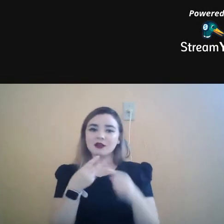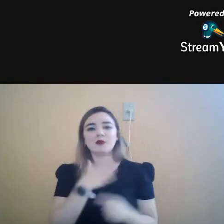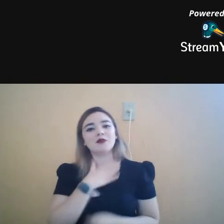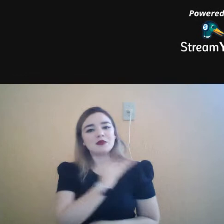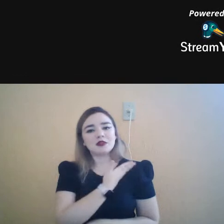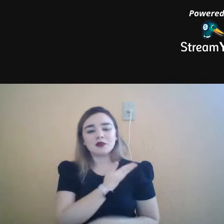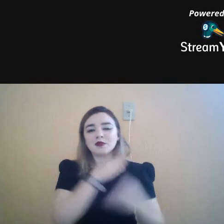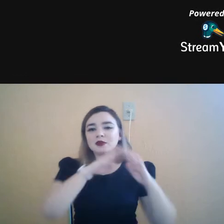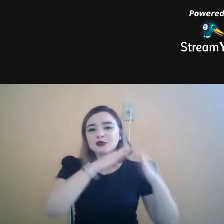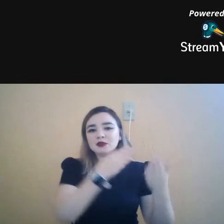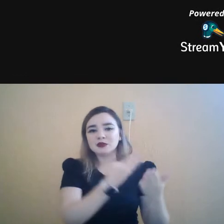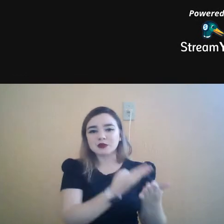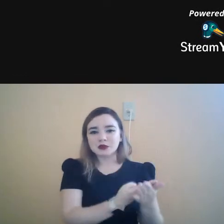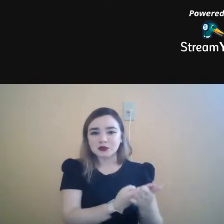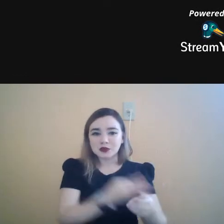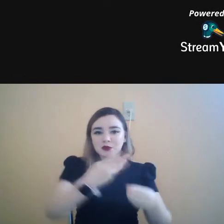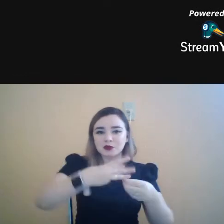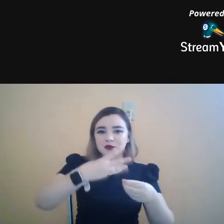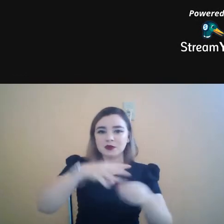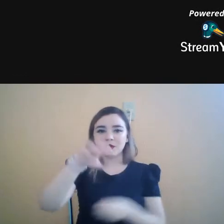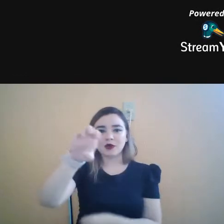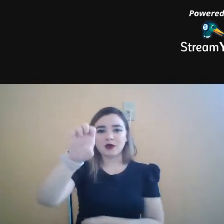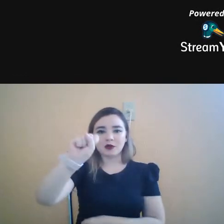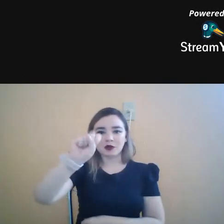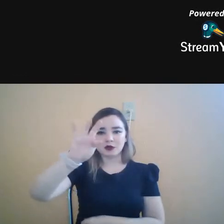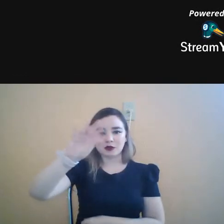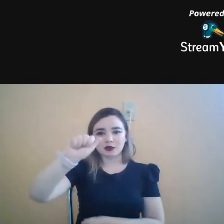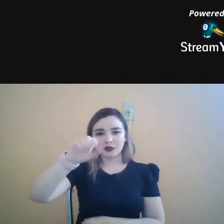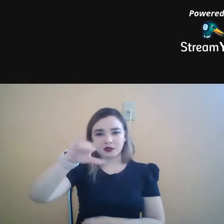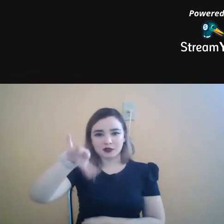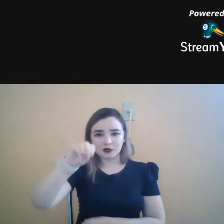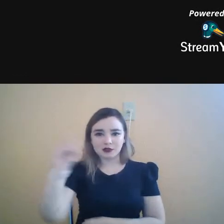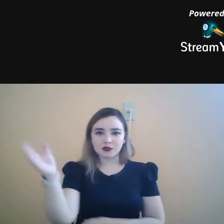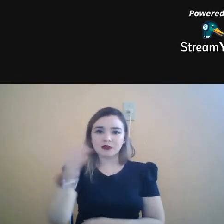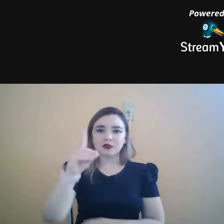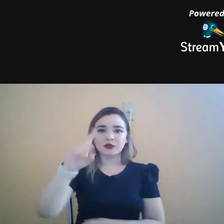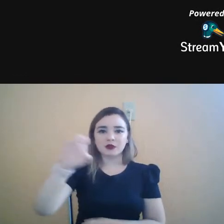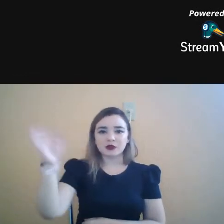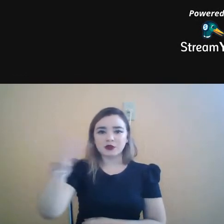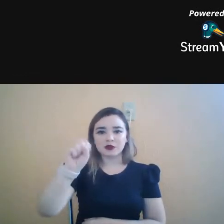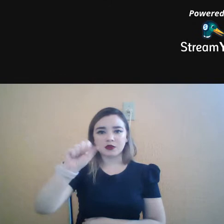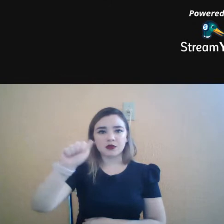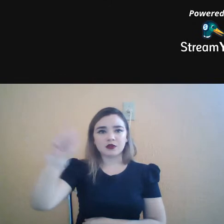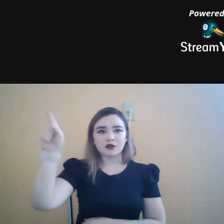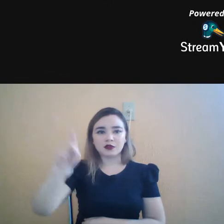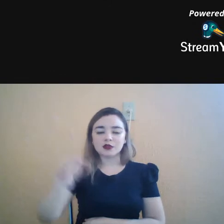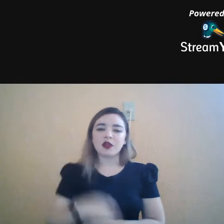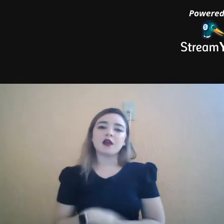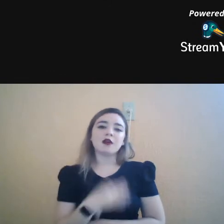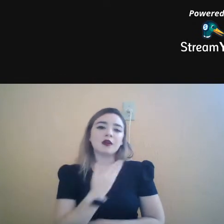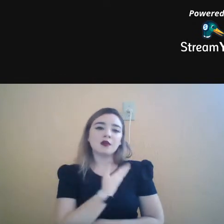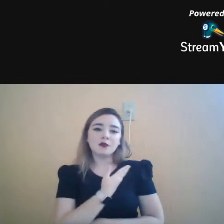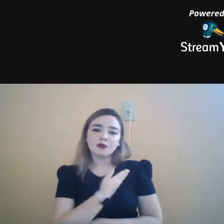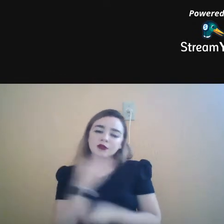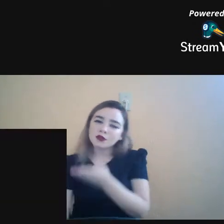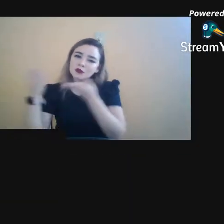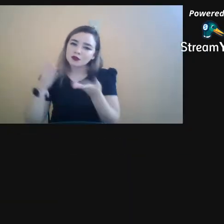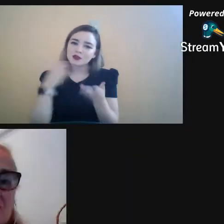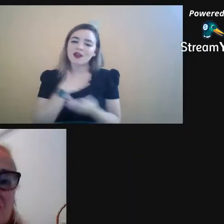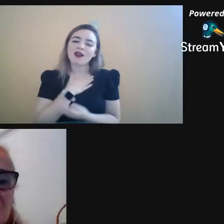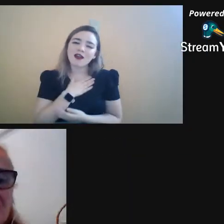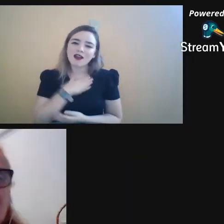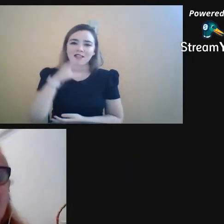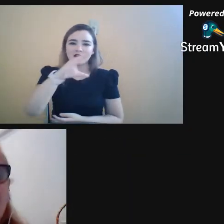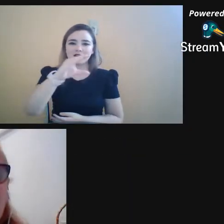Escola Municipal Estácio de Sá, aqui no Rio de Janeiro. Eu convidei a minha querida coordenadora